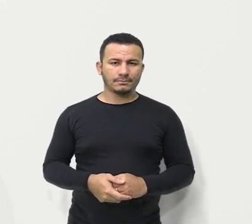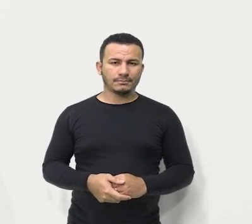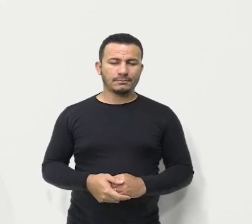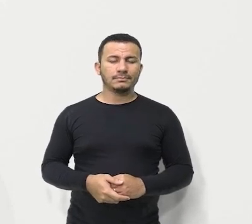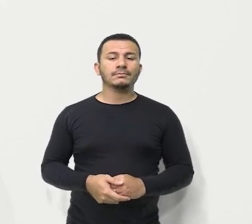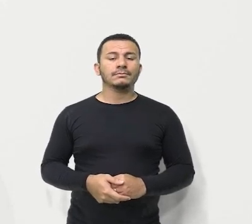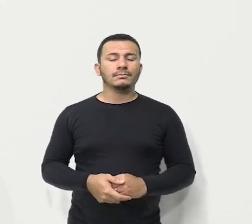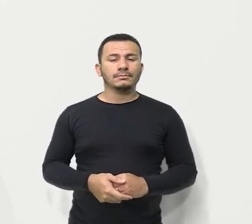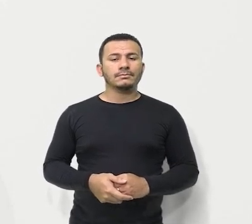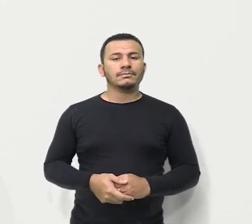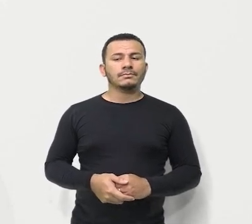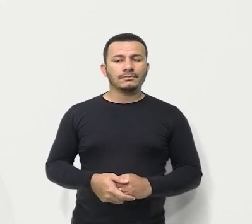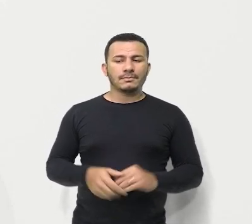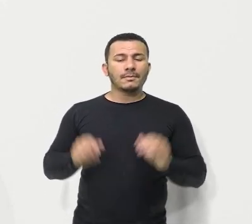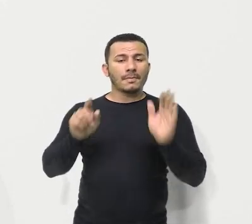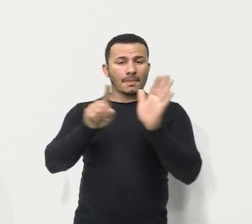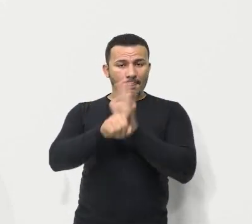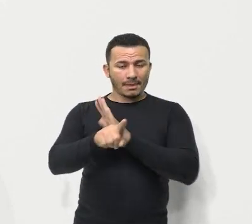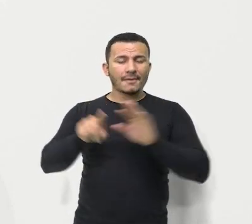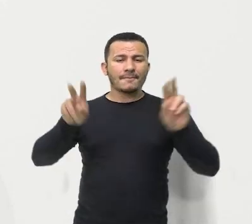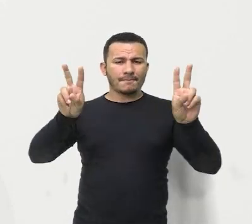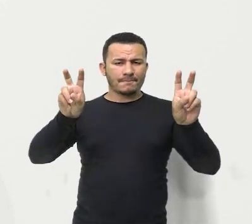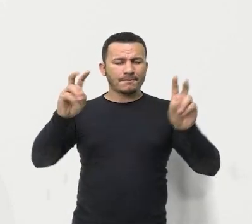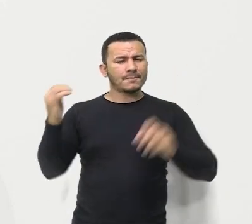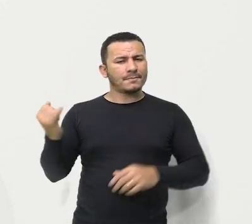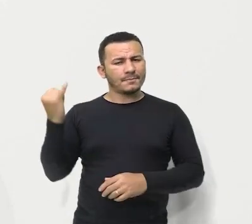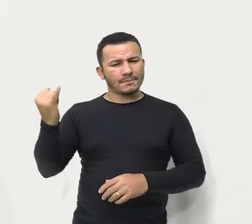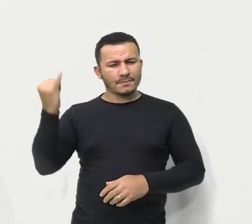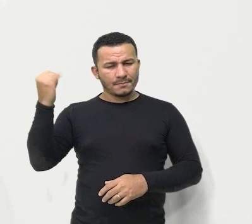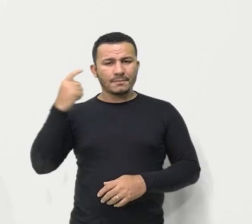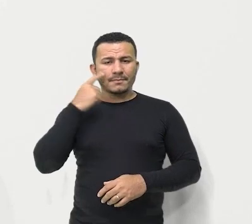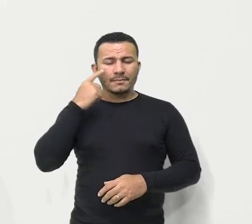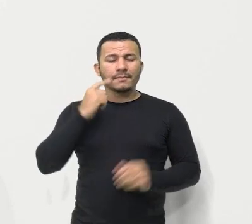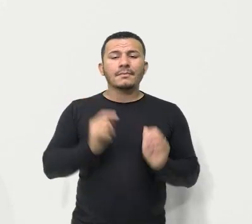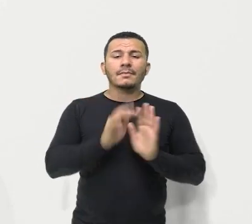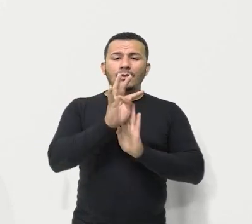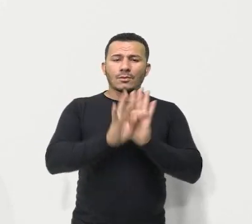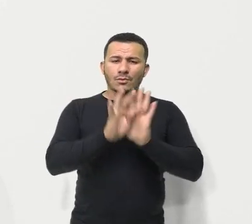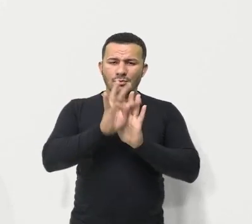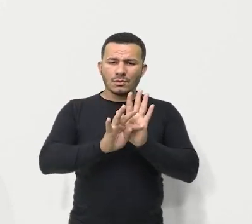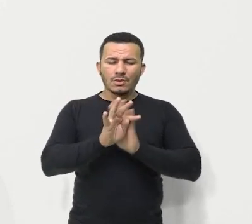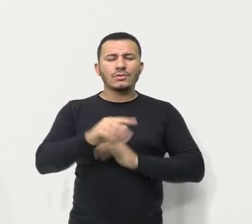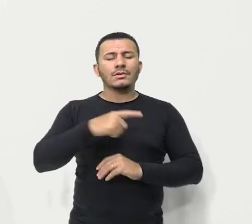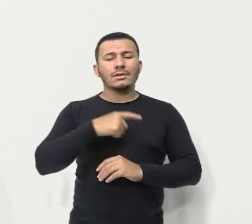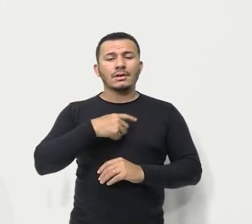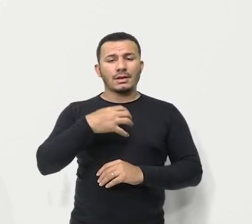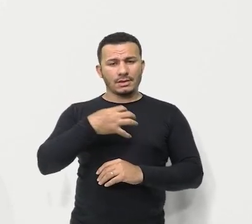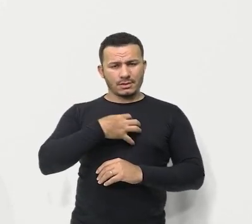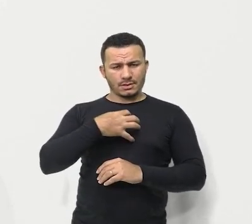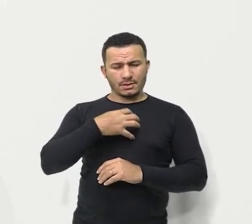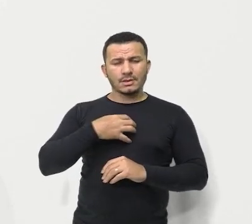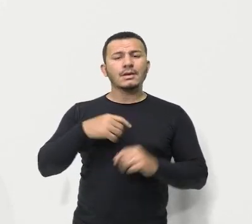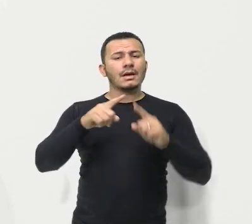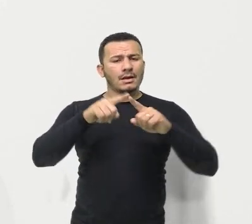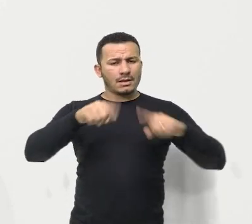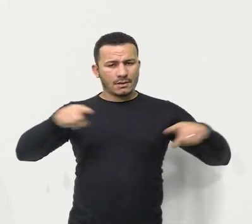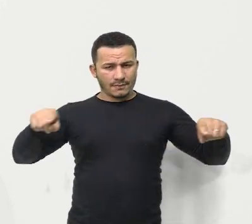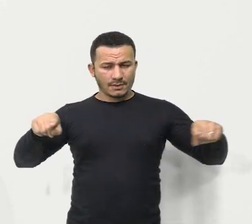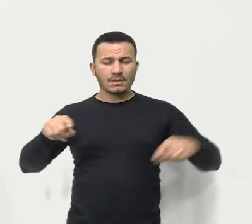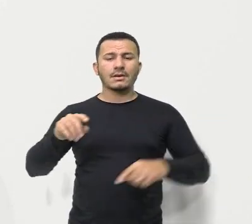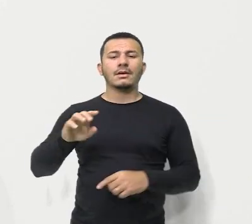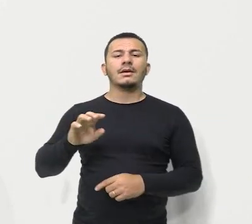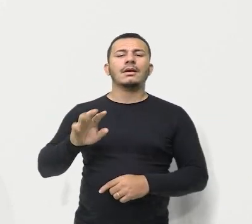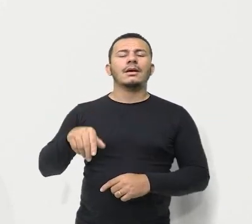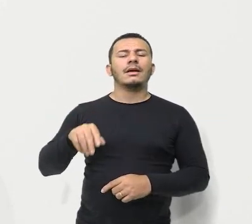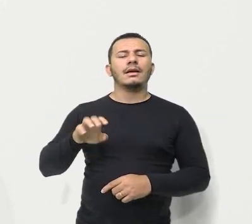uma questão importante, esse texto está gerando um efeito de sentido, que é a questão